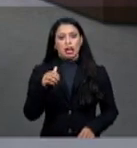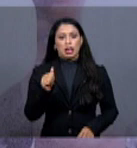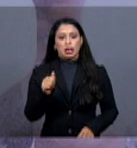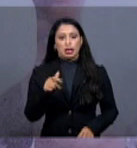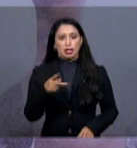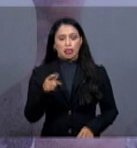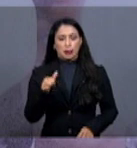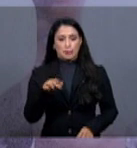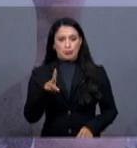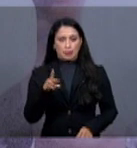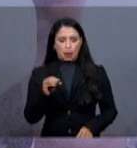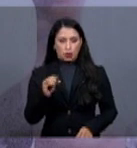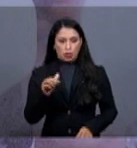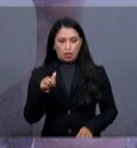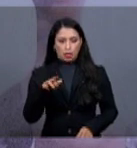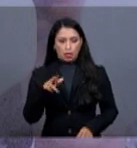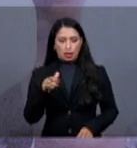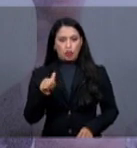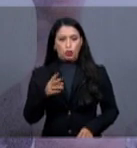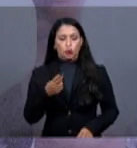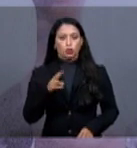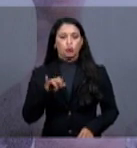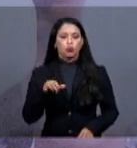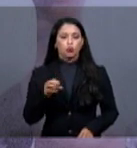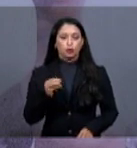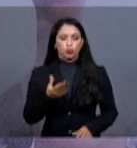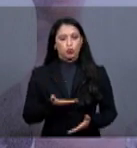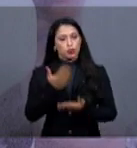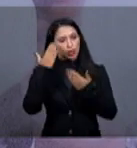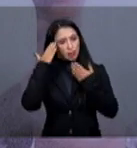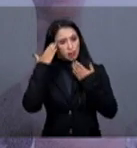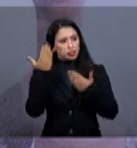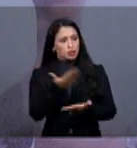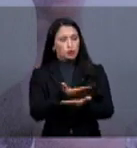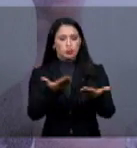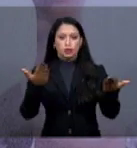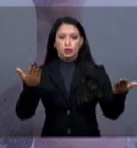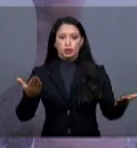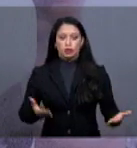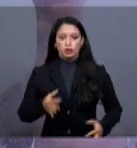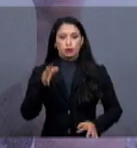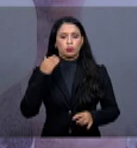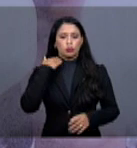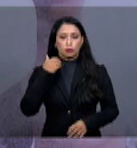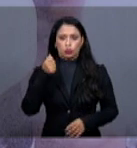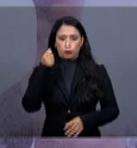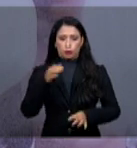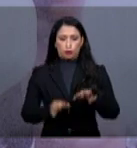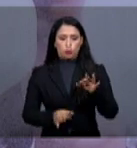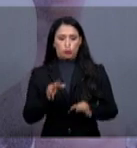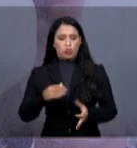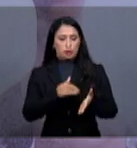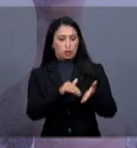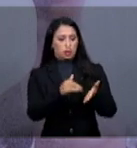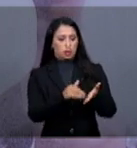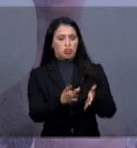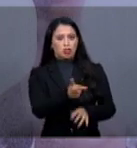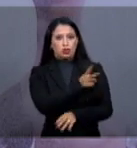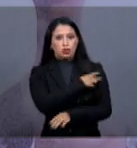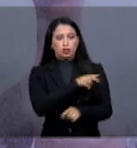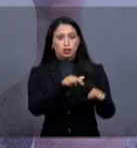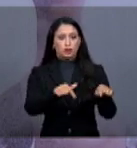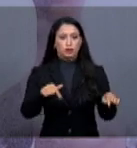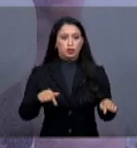e agradecemos a presença também, senhoras e senhores magistrados, senhoras e senhores chefes de gabinete, secretários, assessores